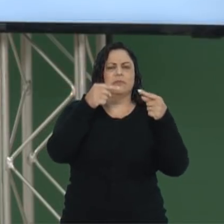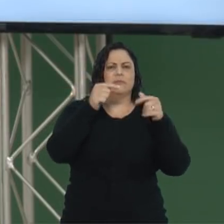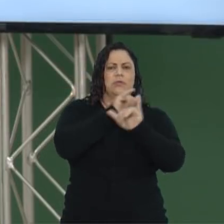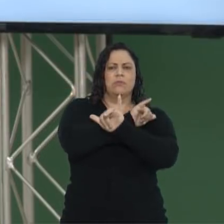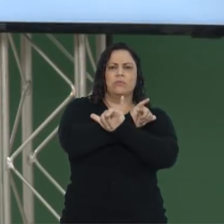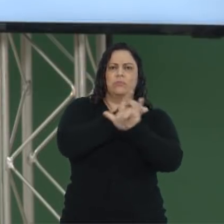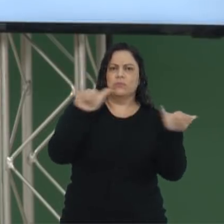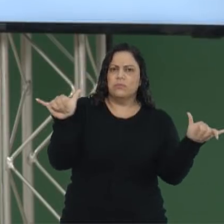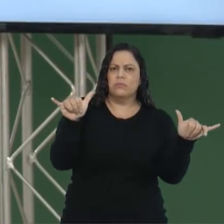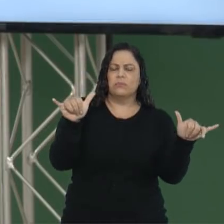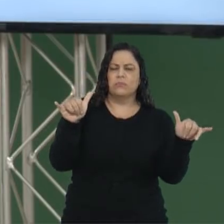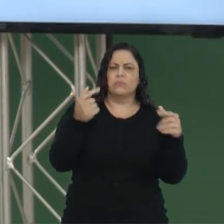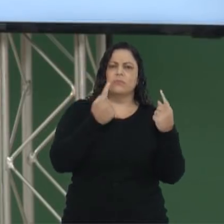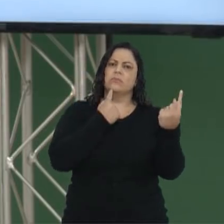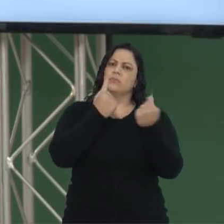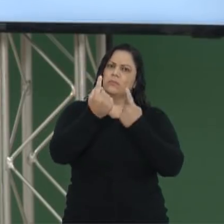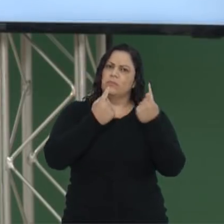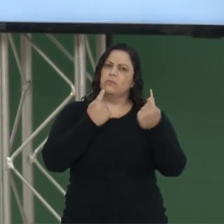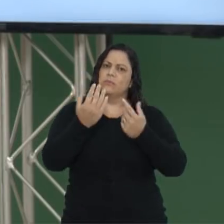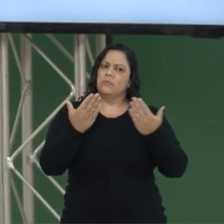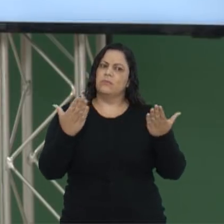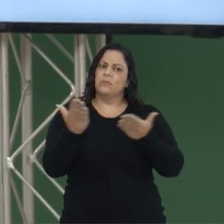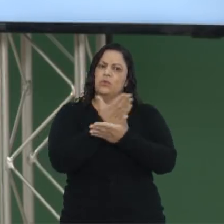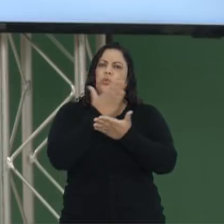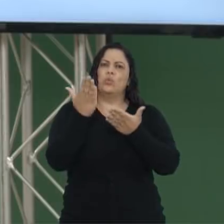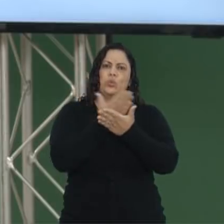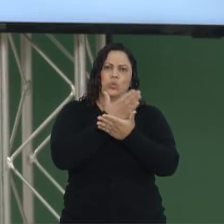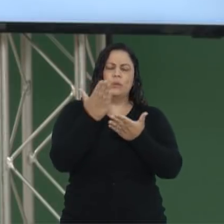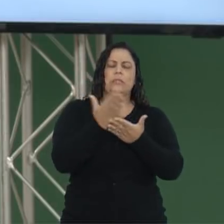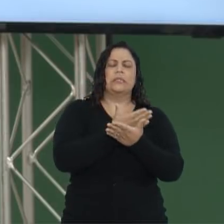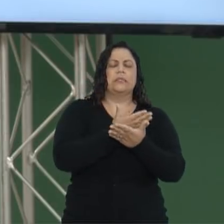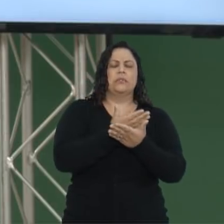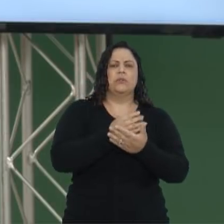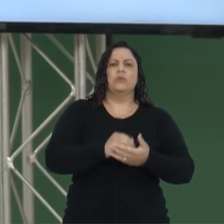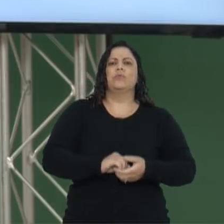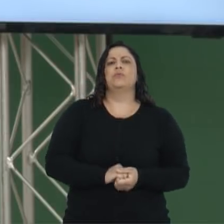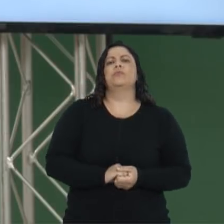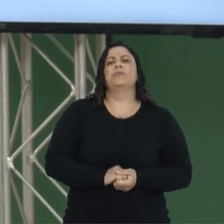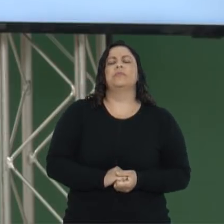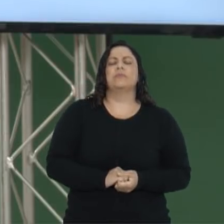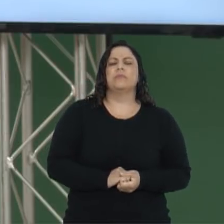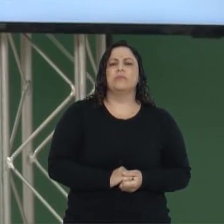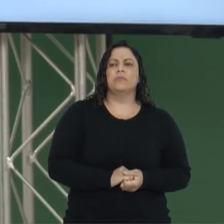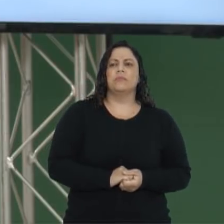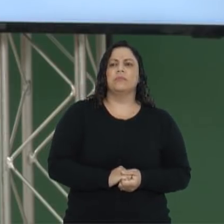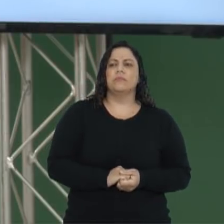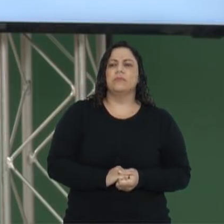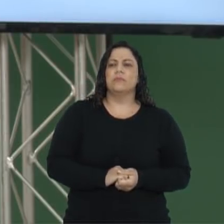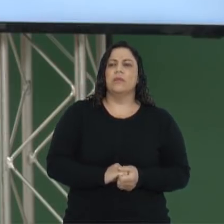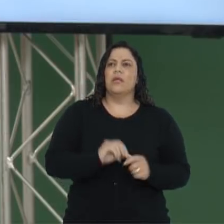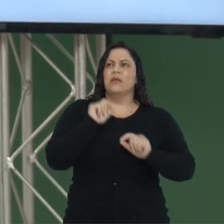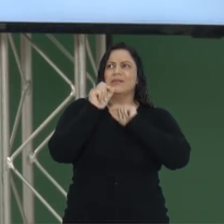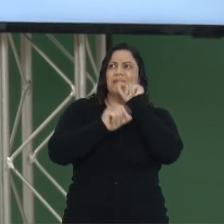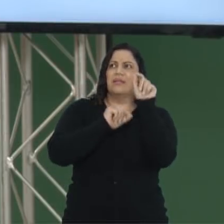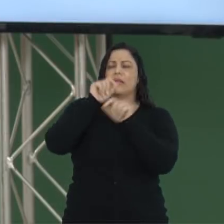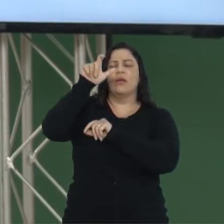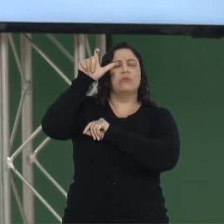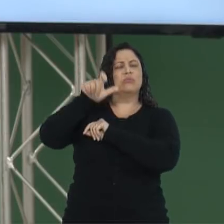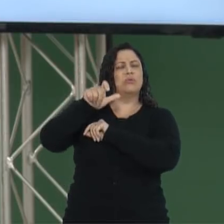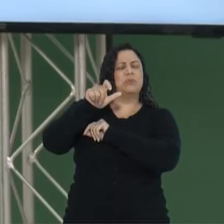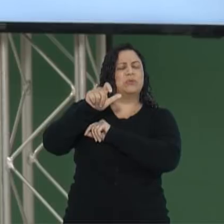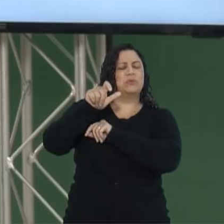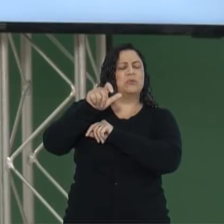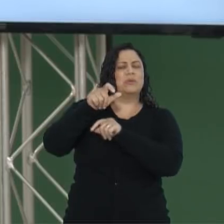discute essa questão, aliás, o livro, né, o fragmento do livro do Novaes, que discute essa questão de alguém que fica tão dependente